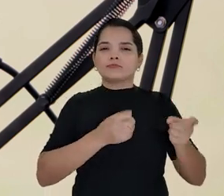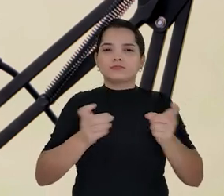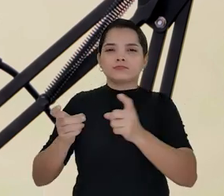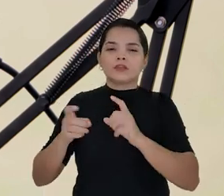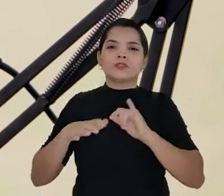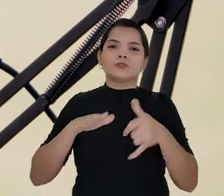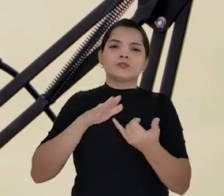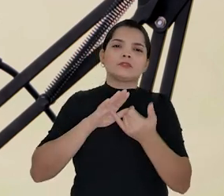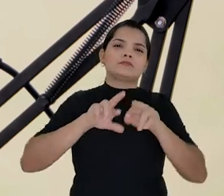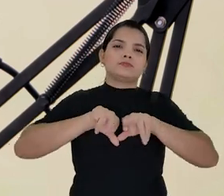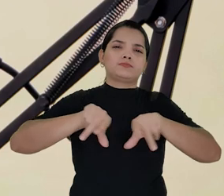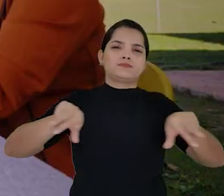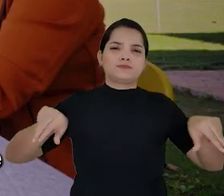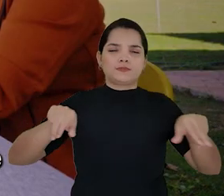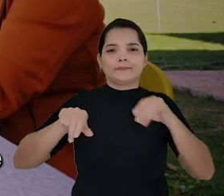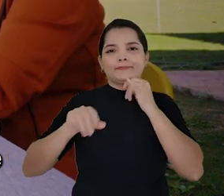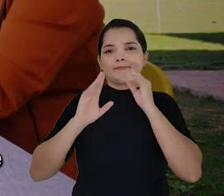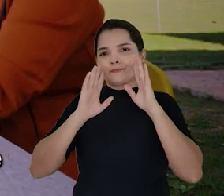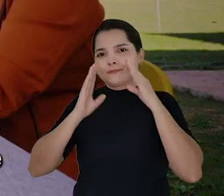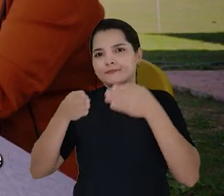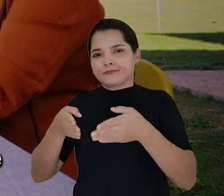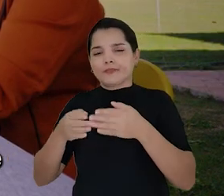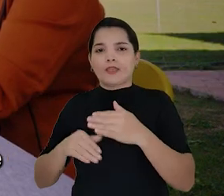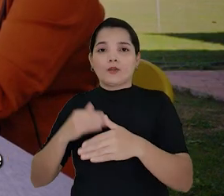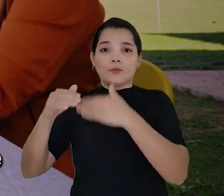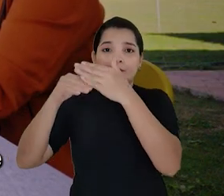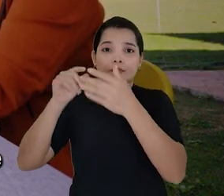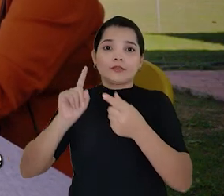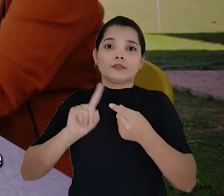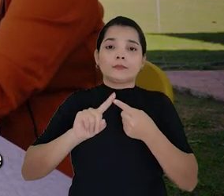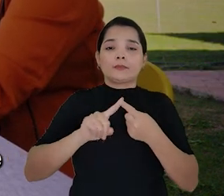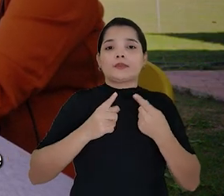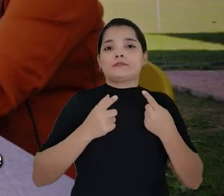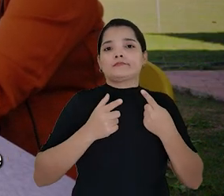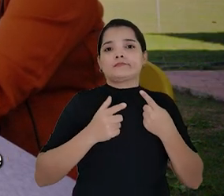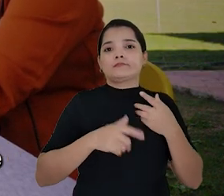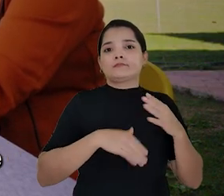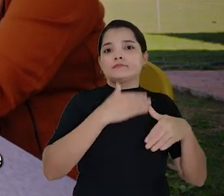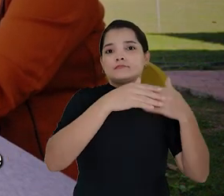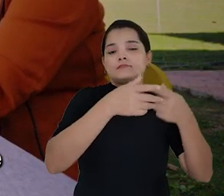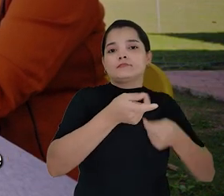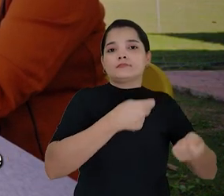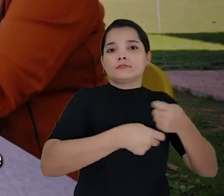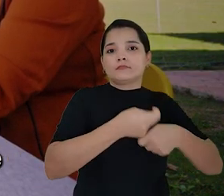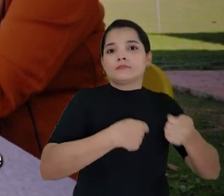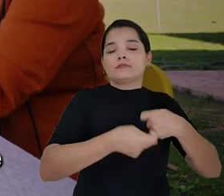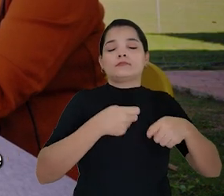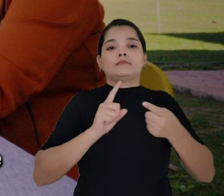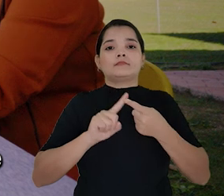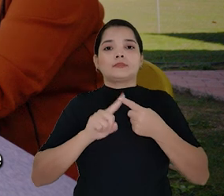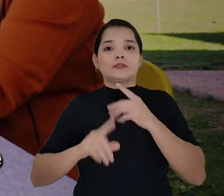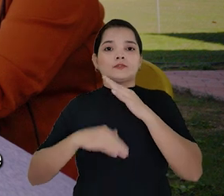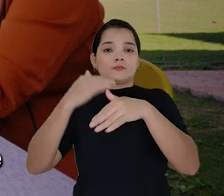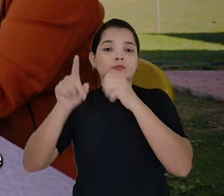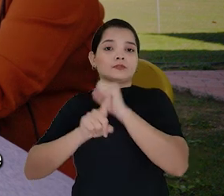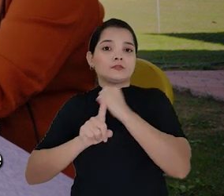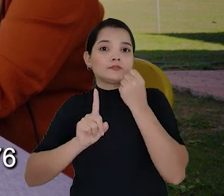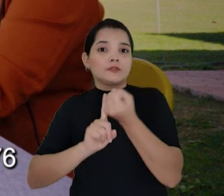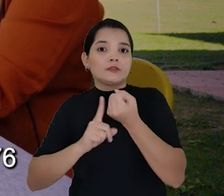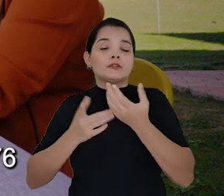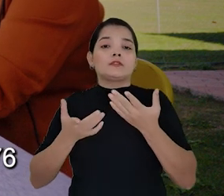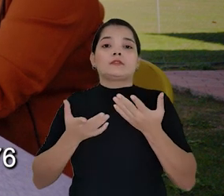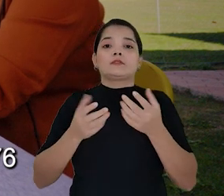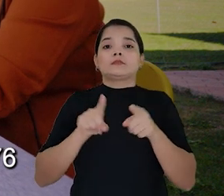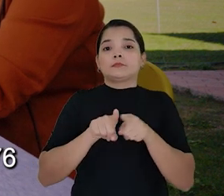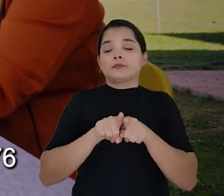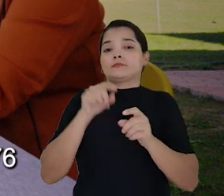das que são voltadas para economia pro Desenvolvimento Social pro desenvolvimento sustentável é como é feito esse